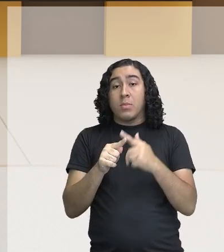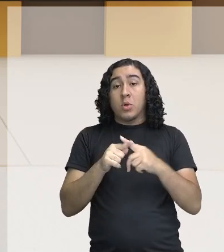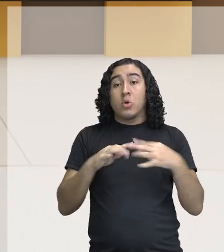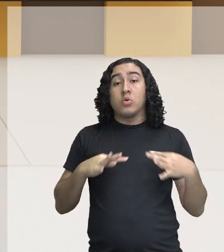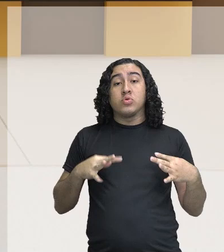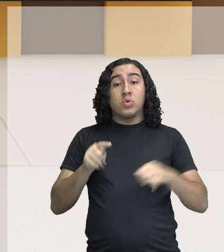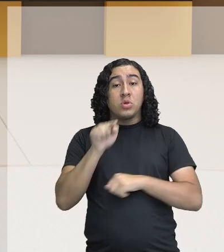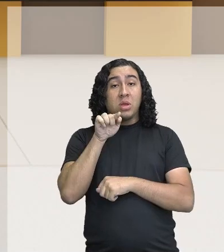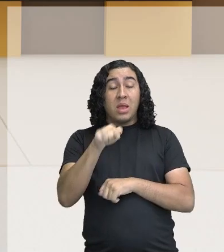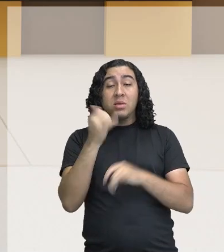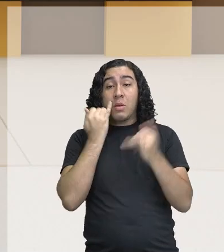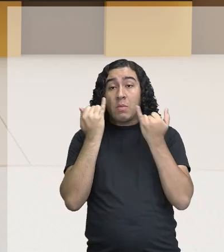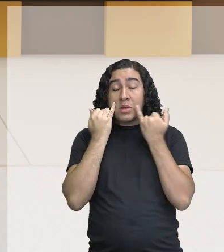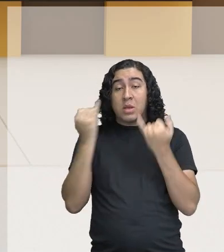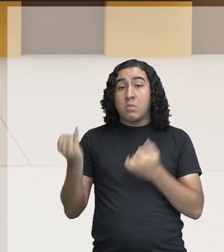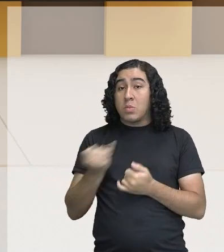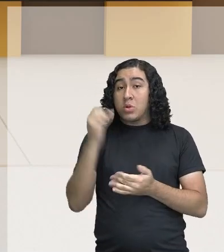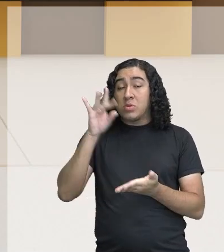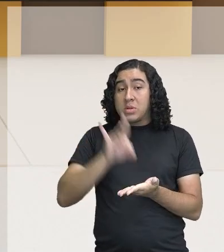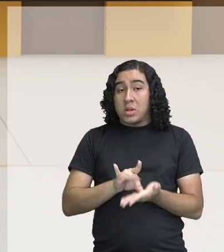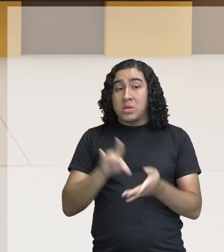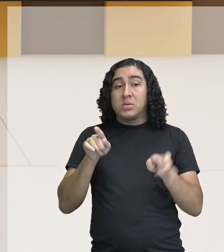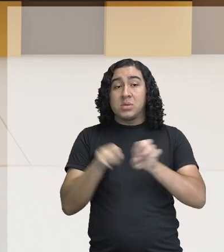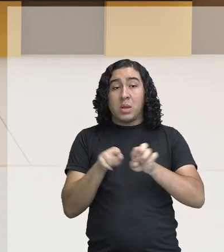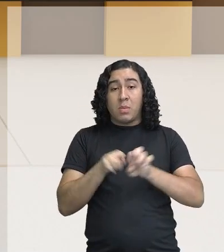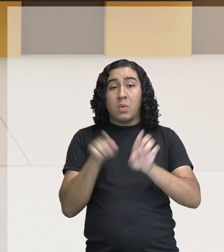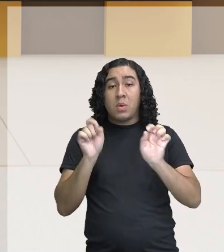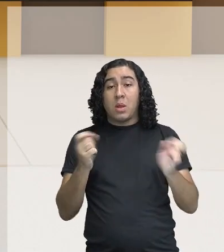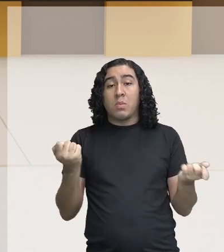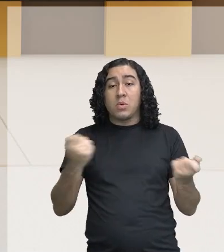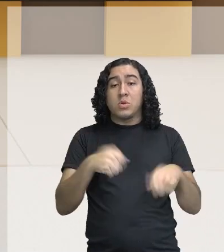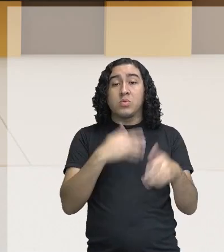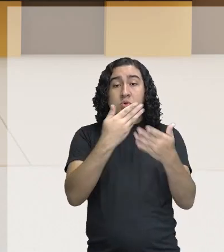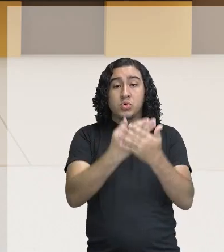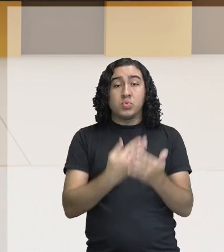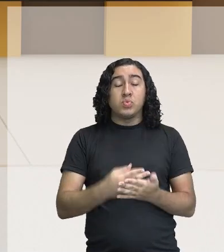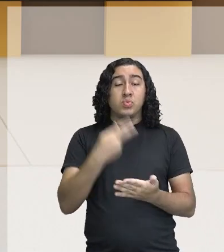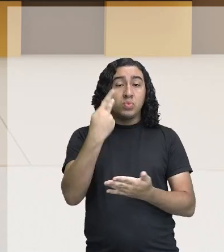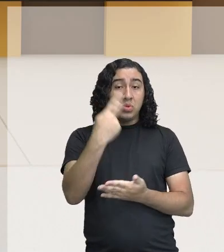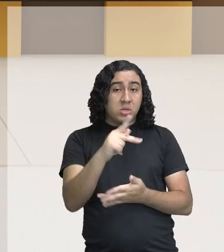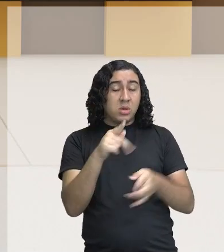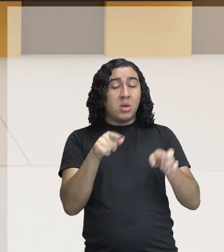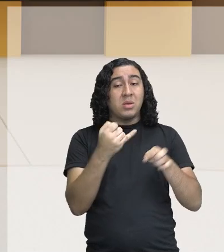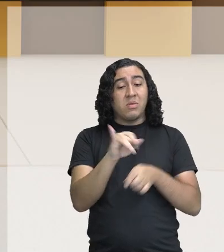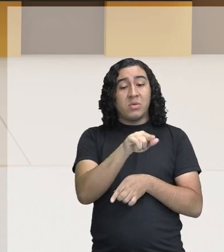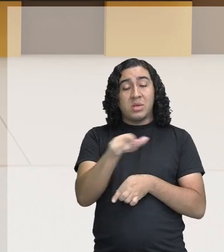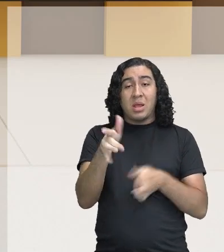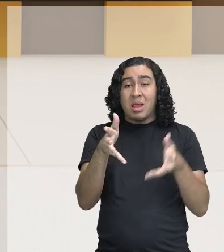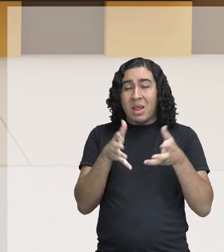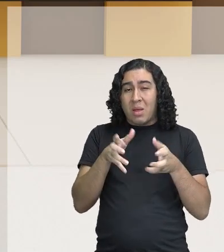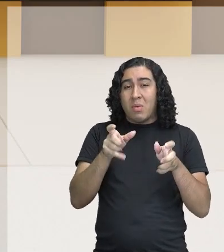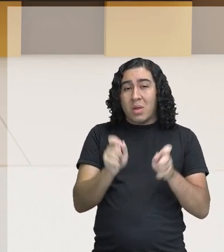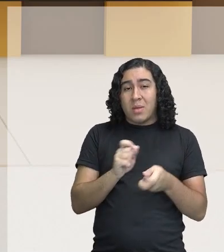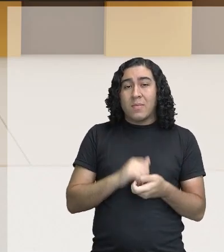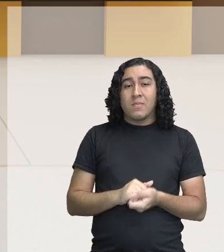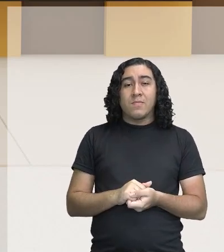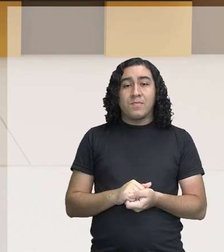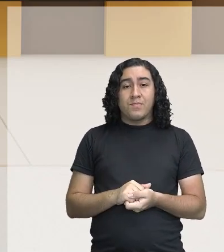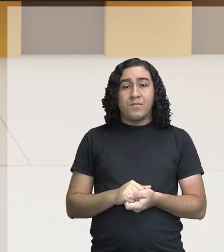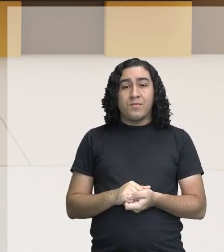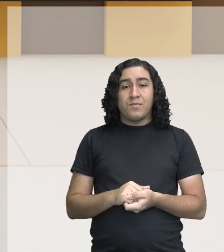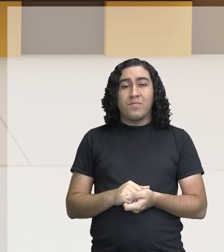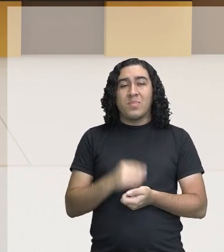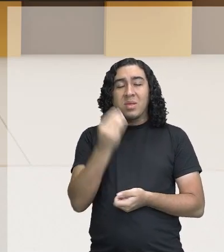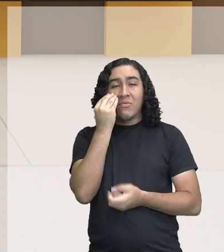todos eles são de suma importância, inclusive aí para o estudo, né? Porque quando você quer prever grandes secas ou